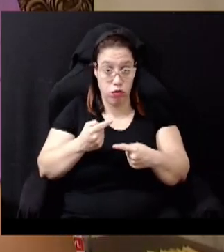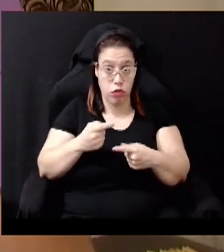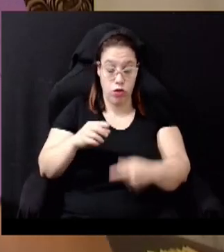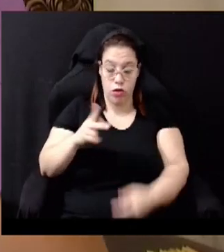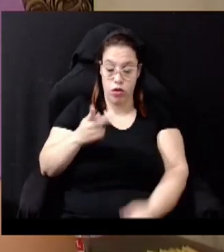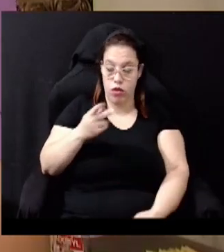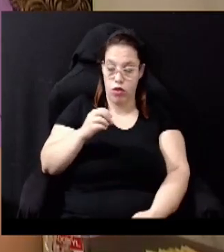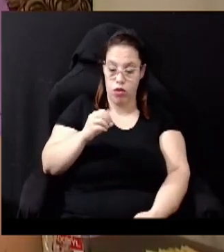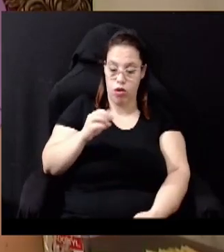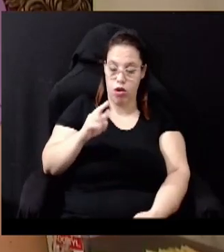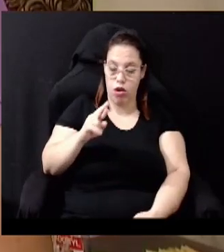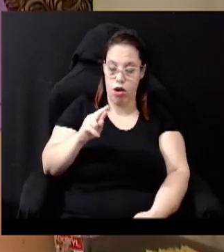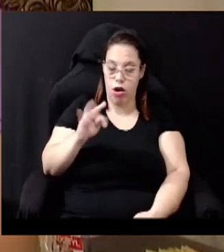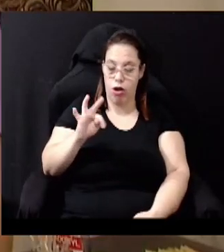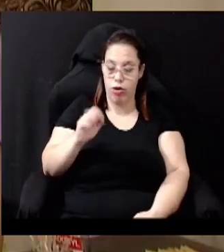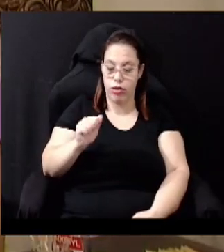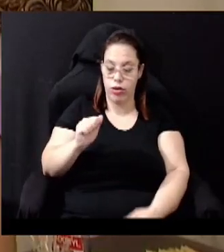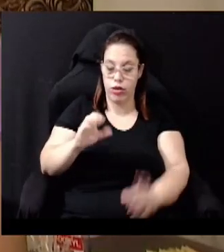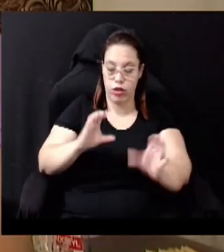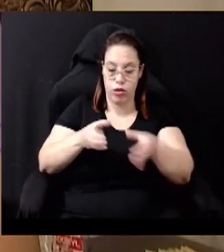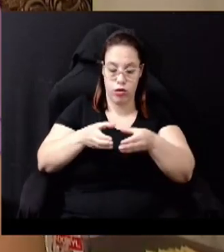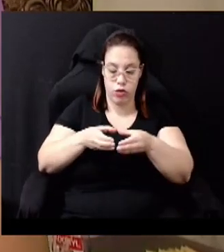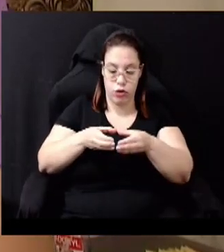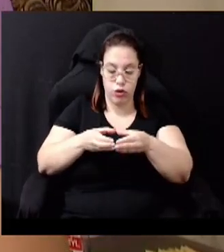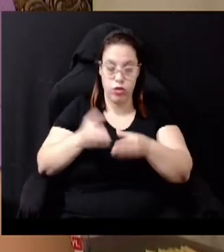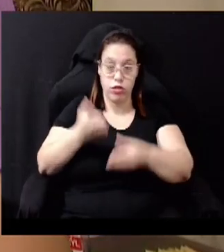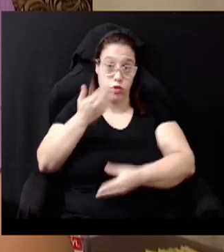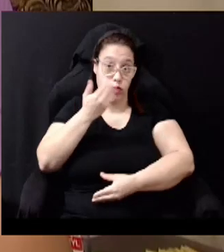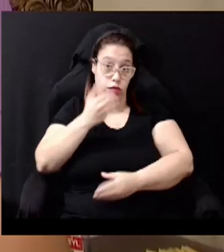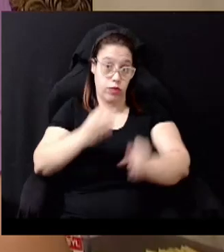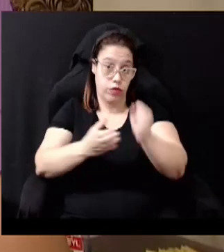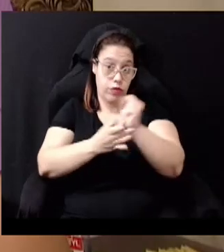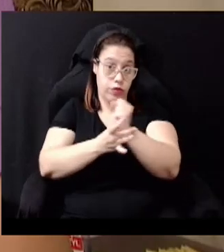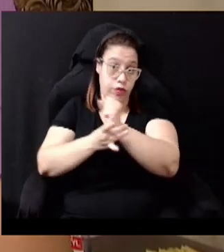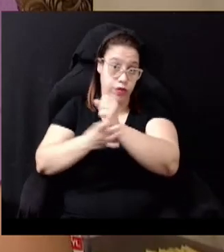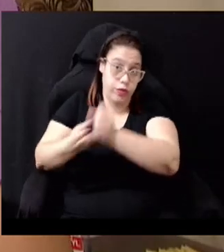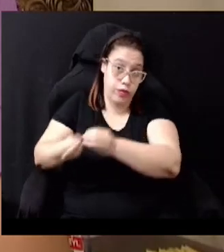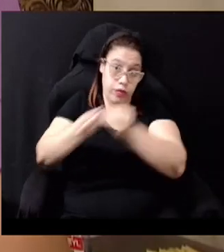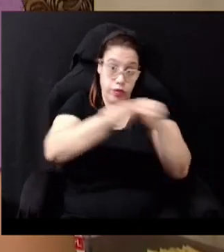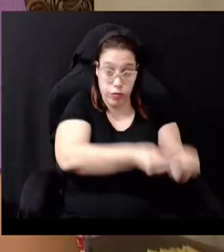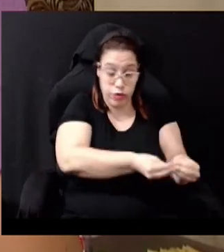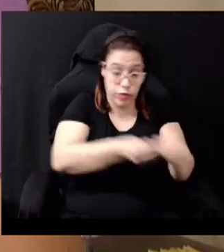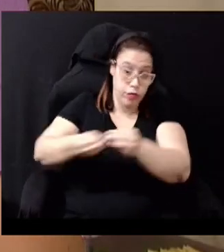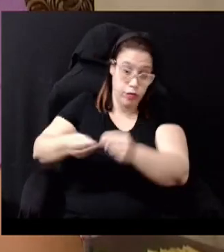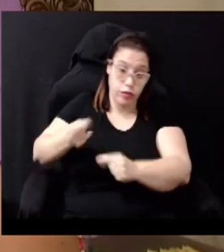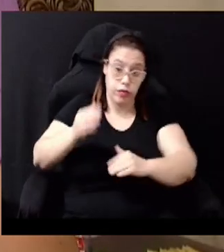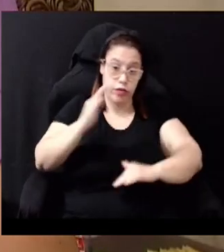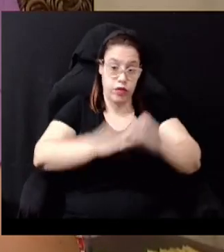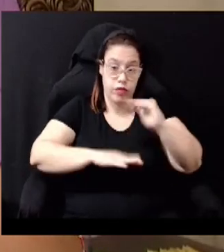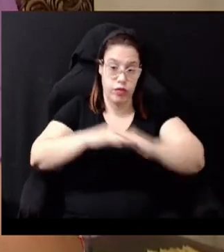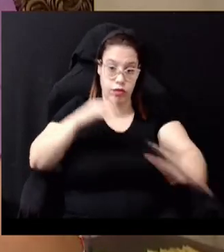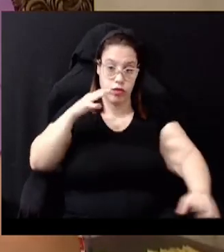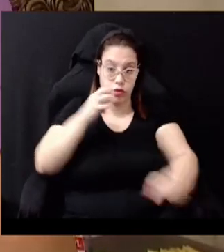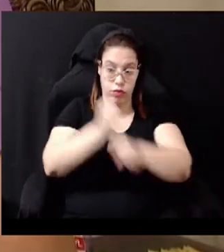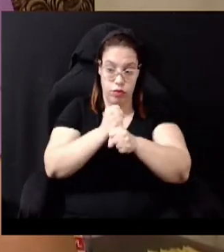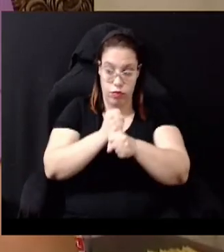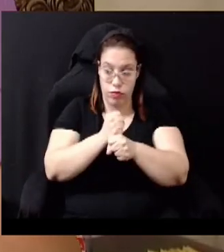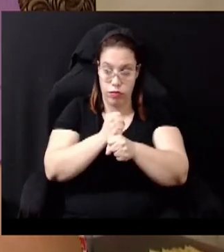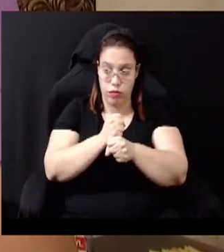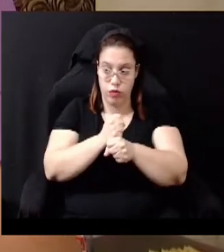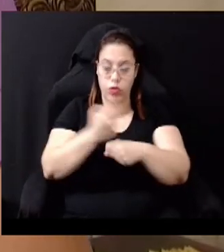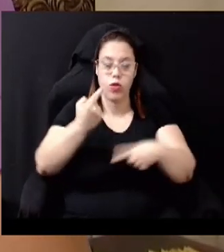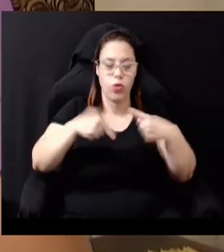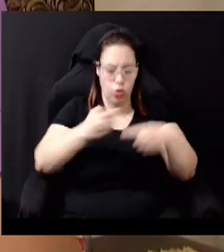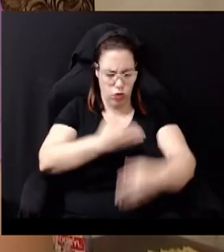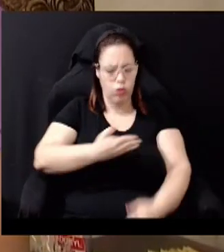tudo envolvendo a segurança alimentar e a transferência de renda. São vários os serviços unidos que buscam isso. Toda política pública, de fato,